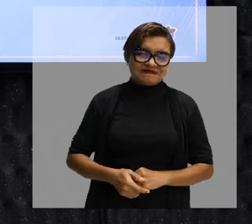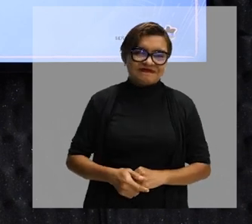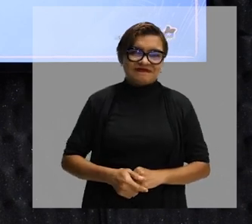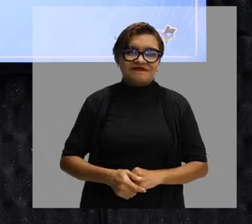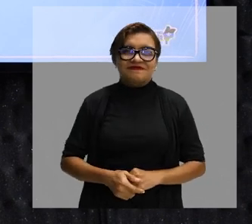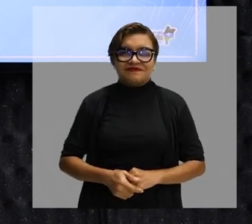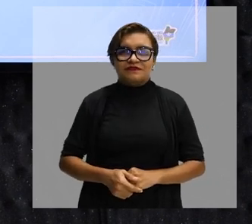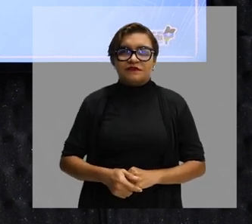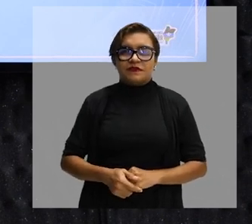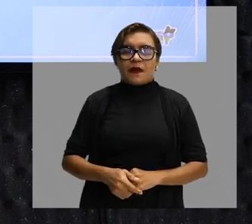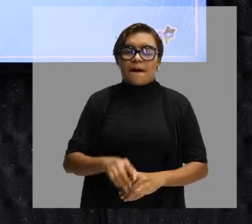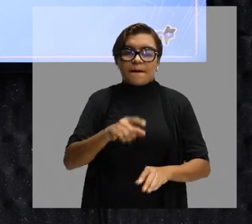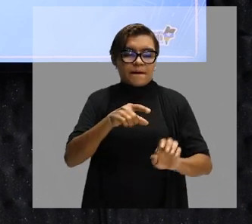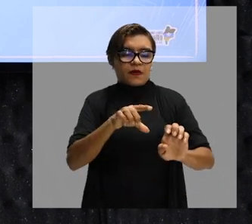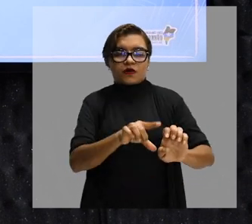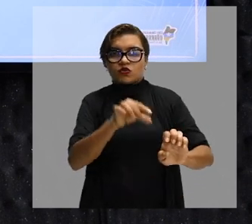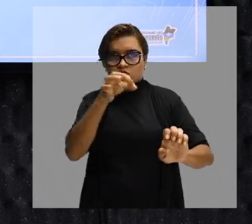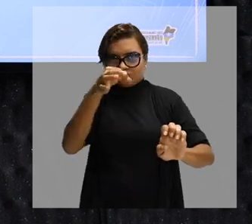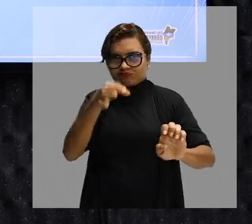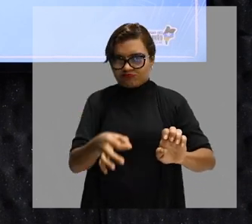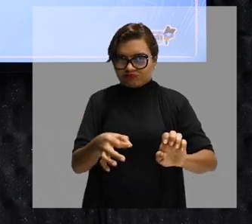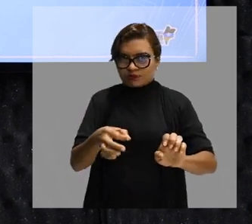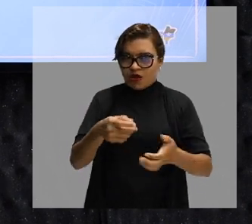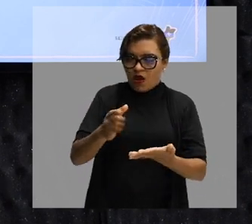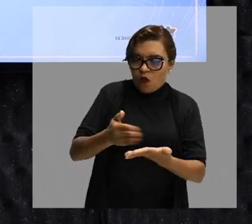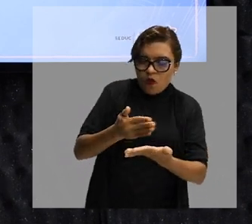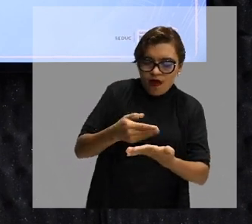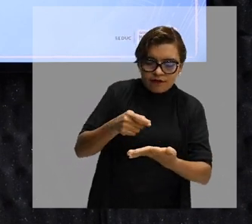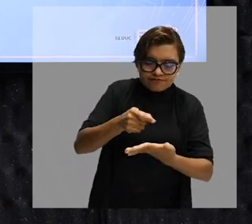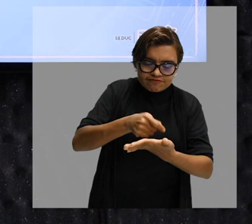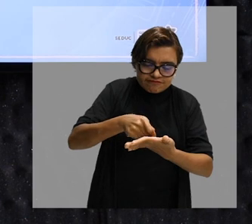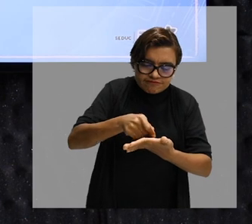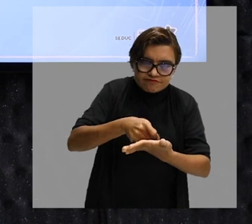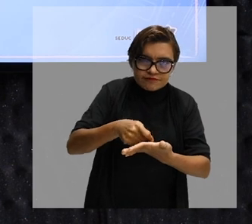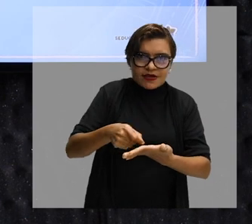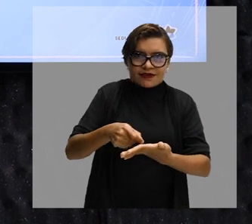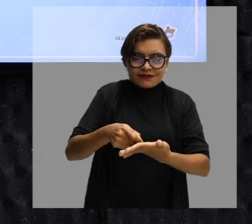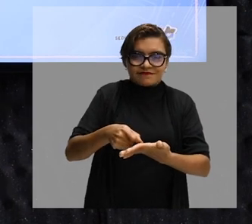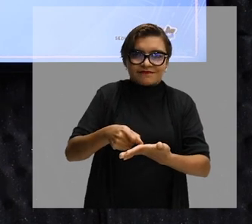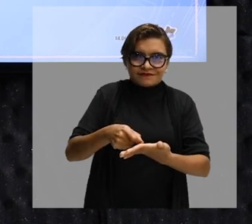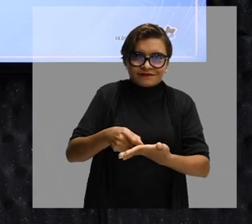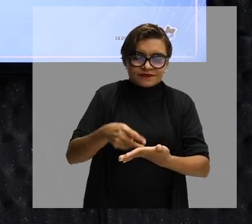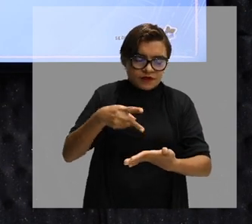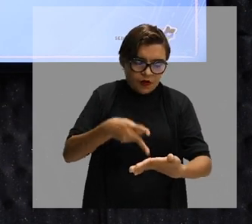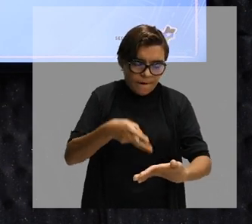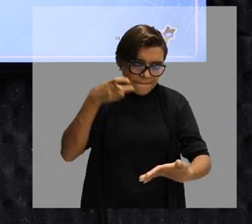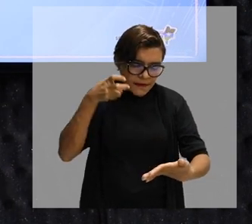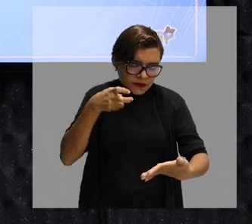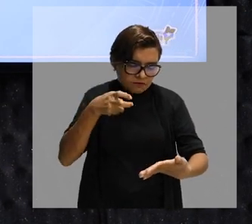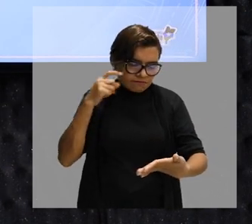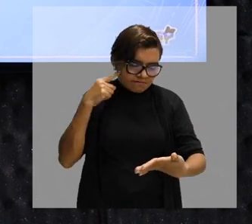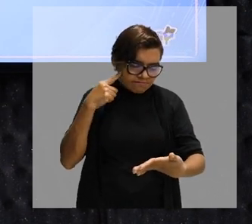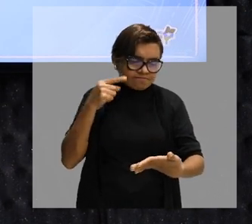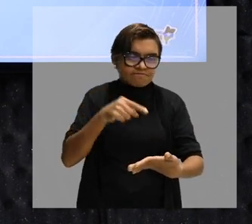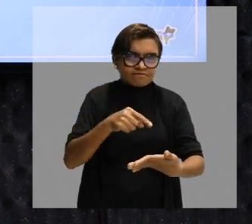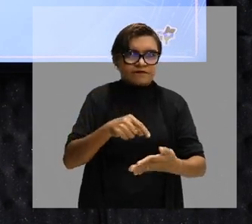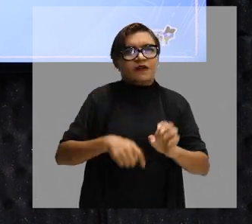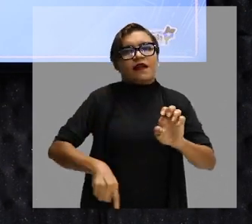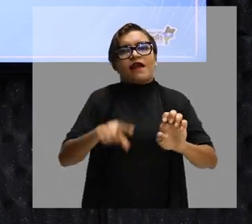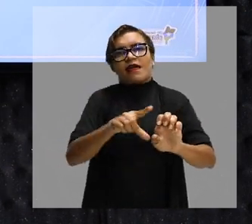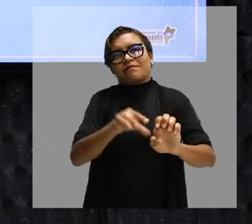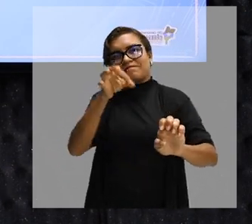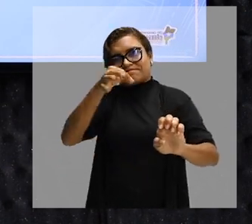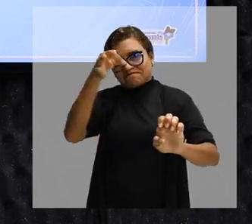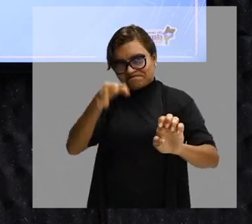Correto? Marque aí no seu caderno, veja aí nas suas observações, nos seus apontamentos, a letra E